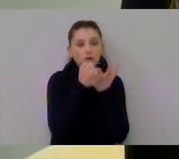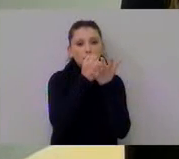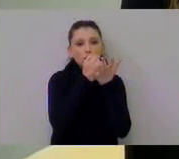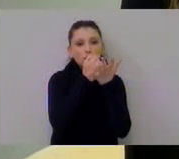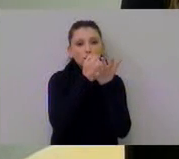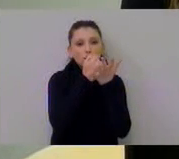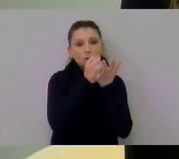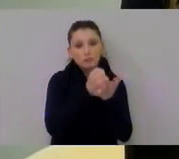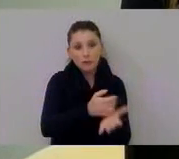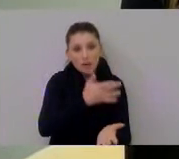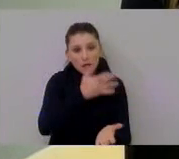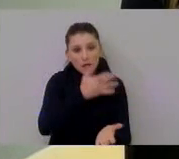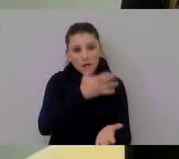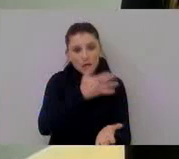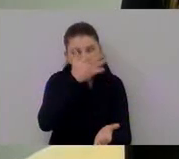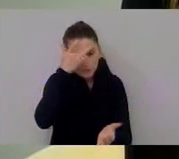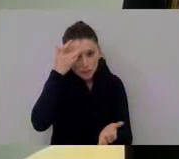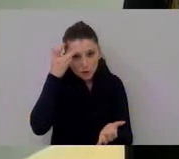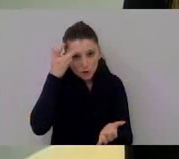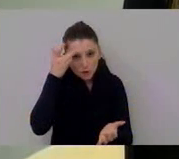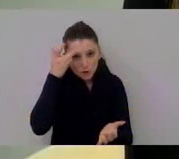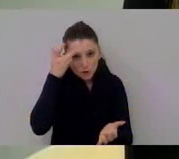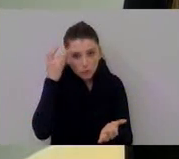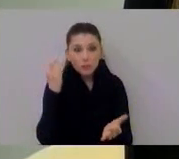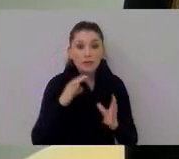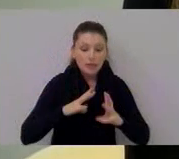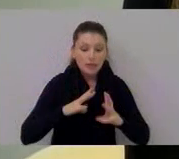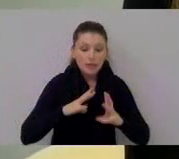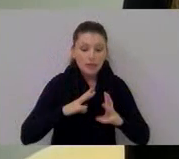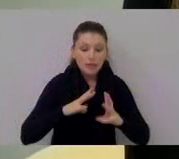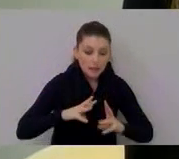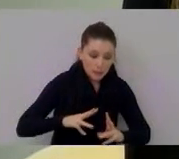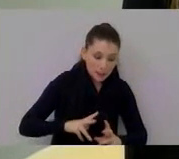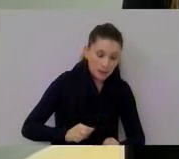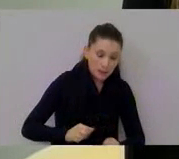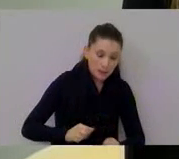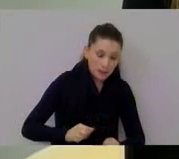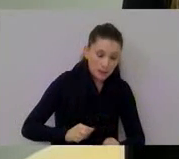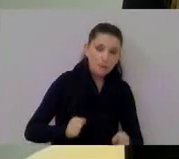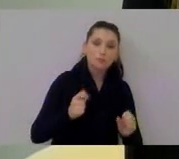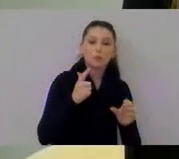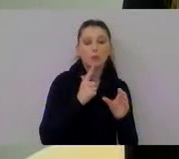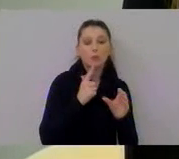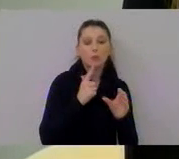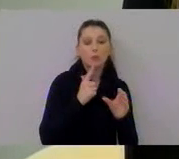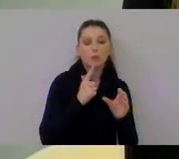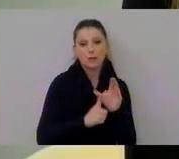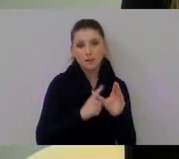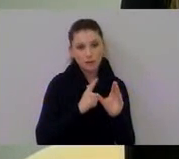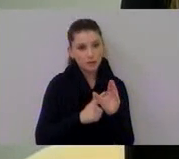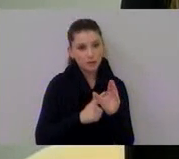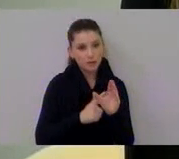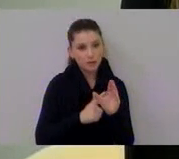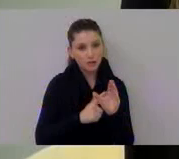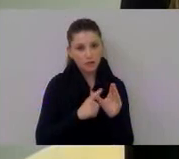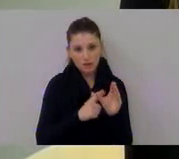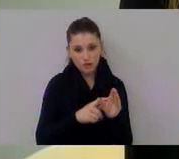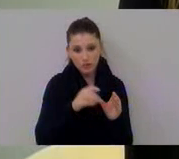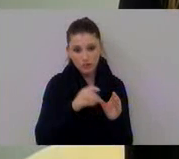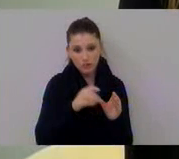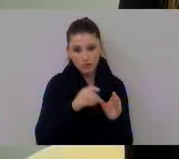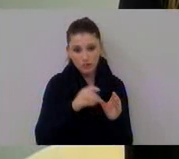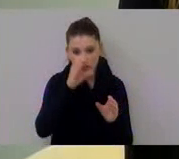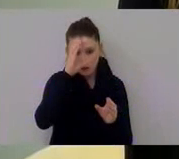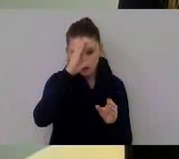A gente sabe que Criciúma não tem plano de resíduos ainda. A gente sabe